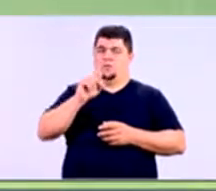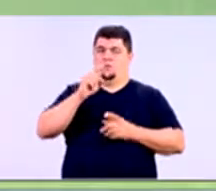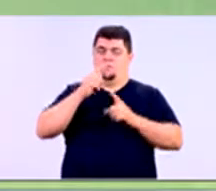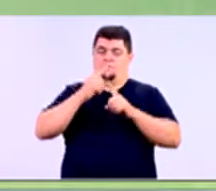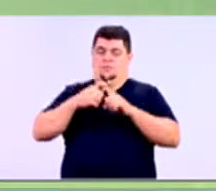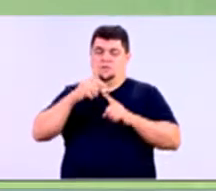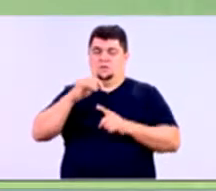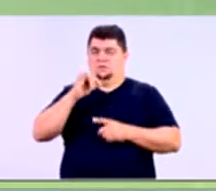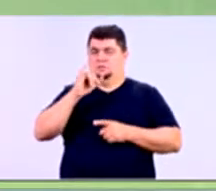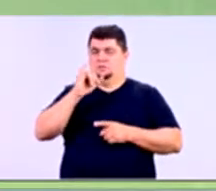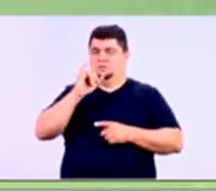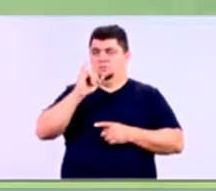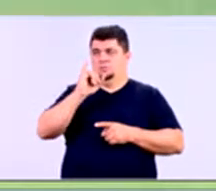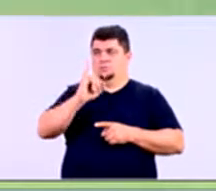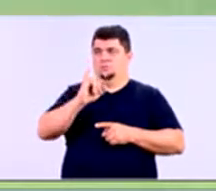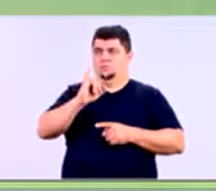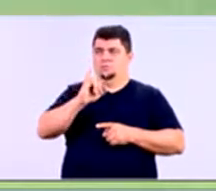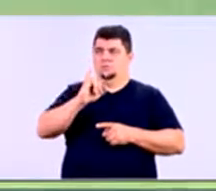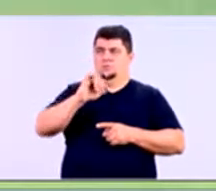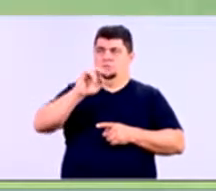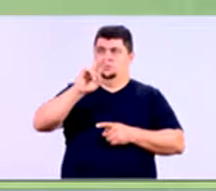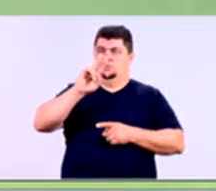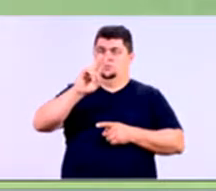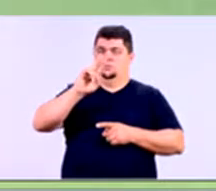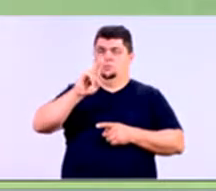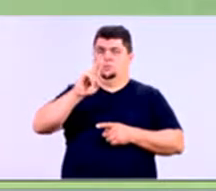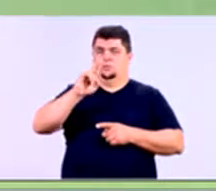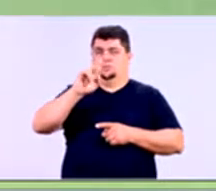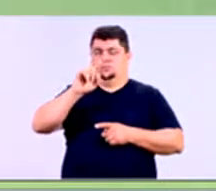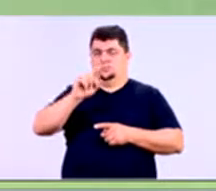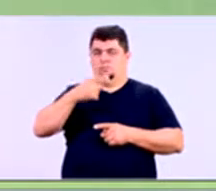a partir de uma taxa de